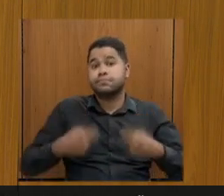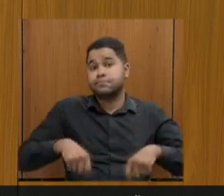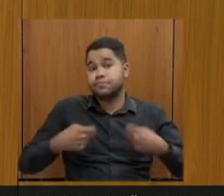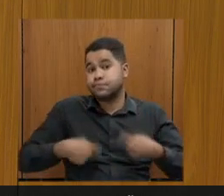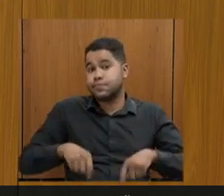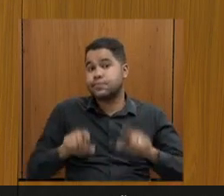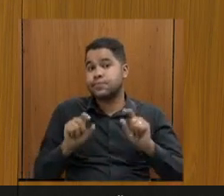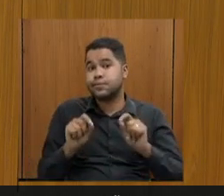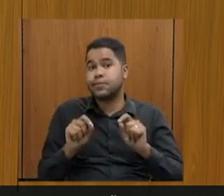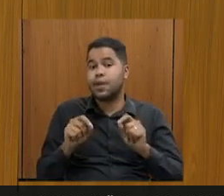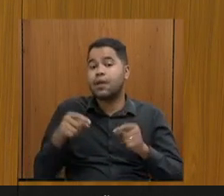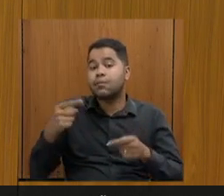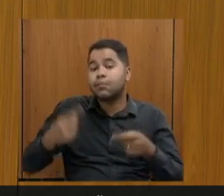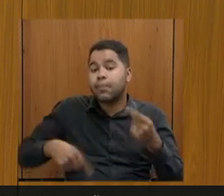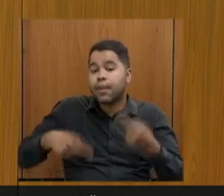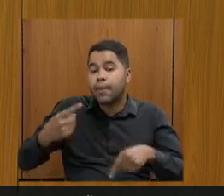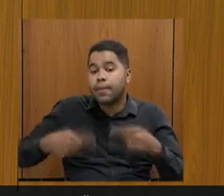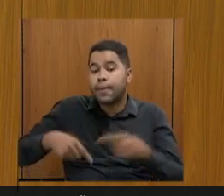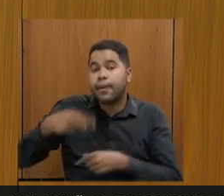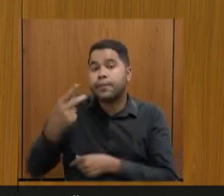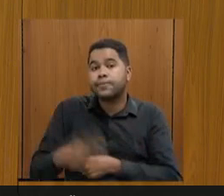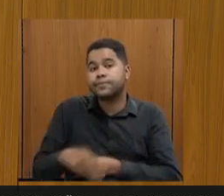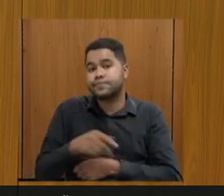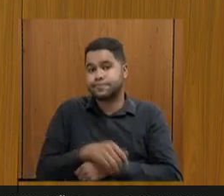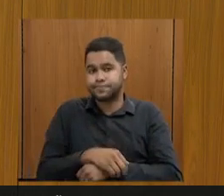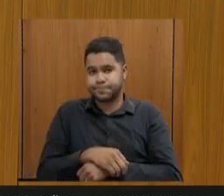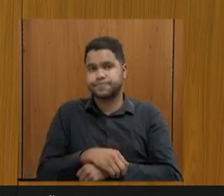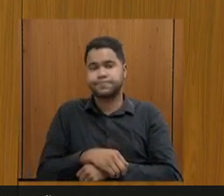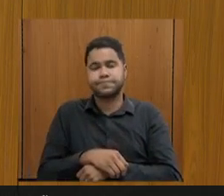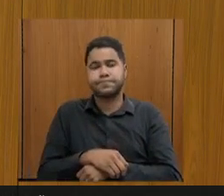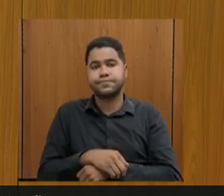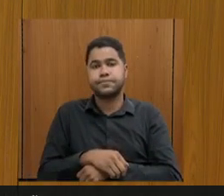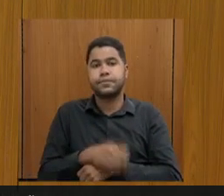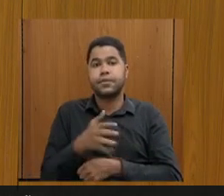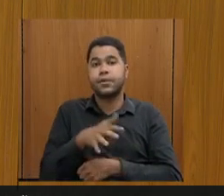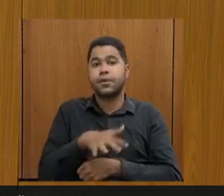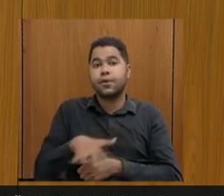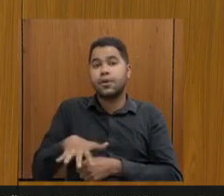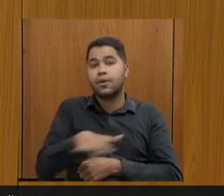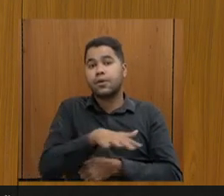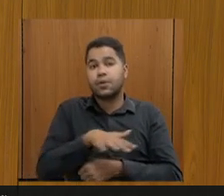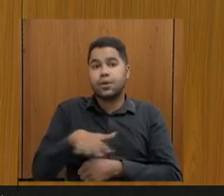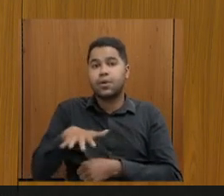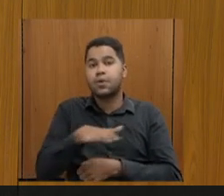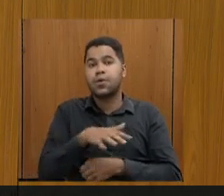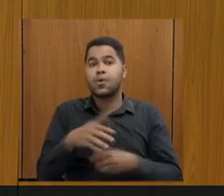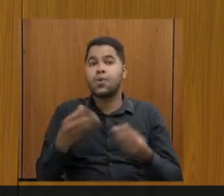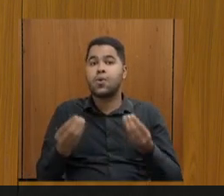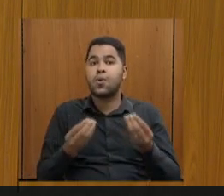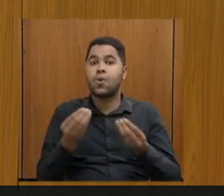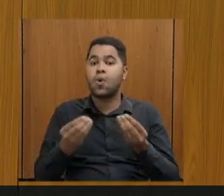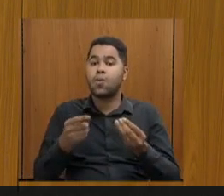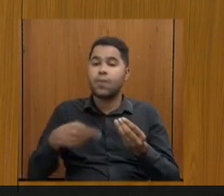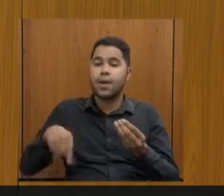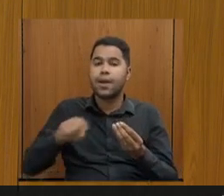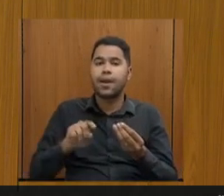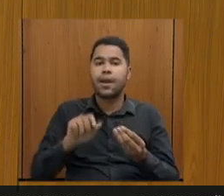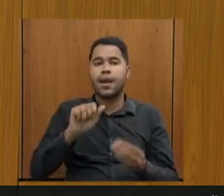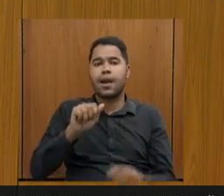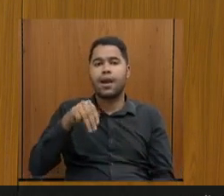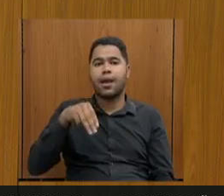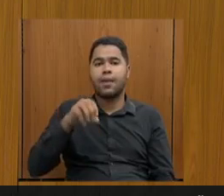de discutir aqui nessa casa é a zona de amortecimento do Parque Estadual